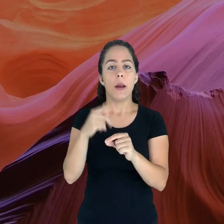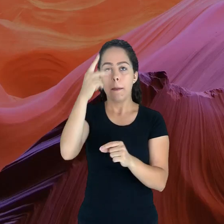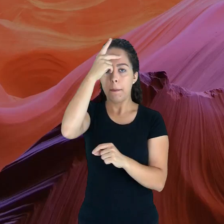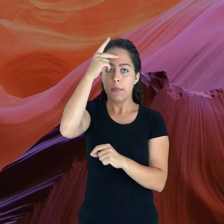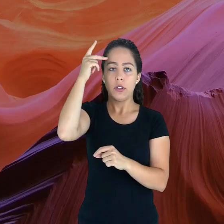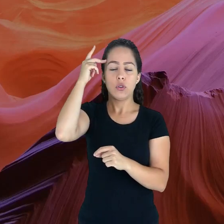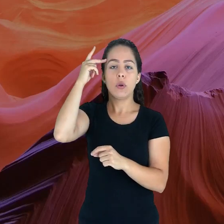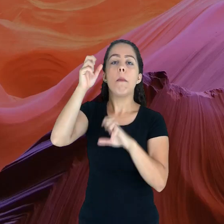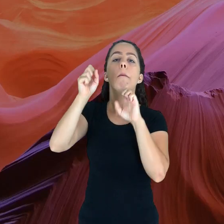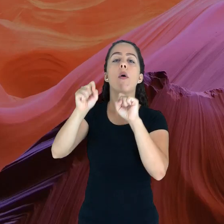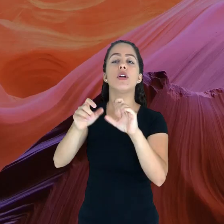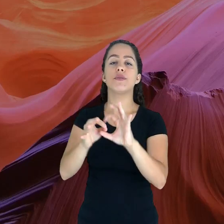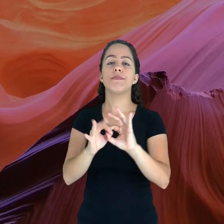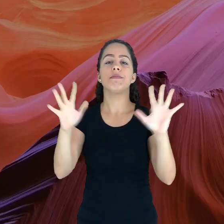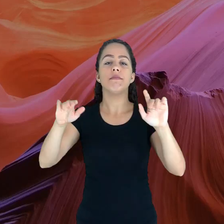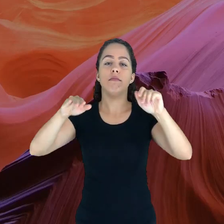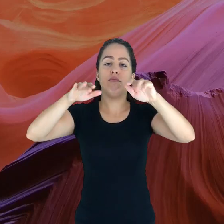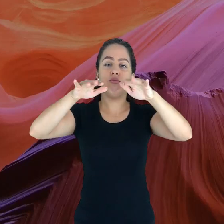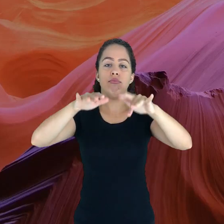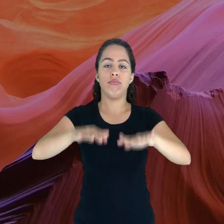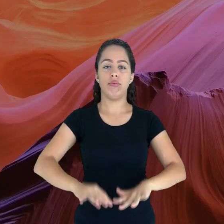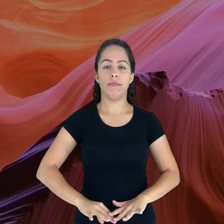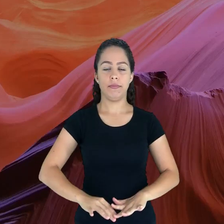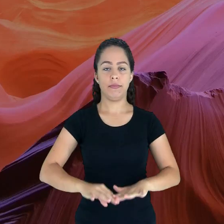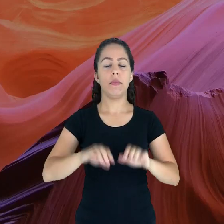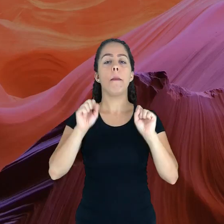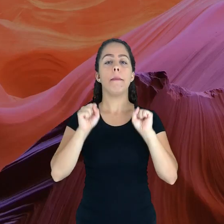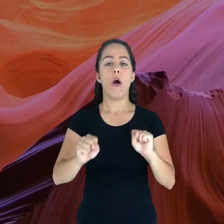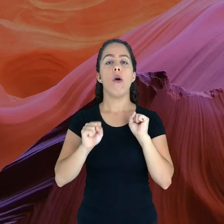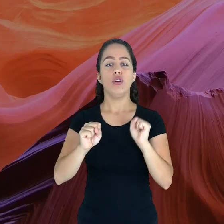podem escrever. Can write.